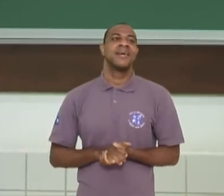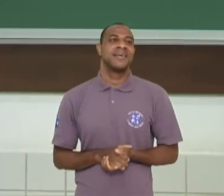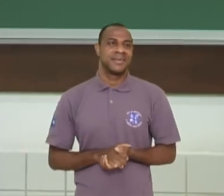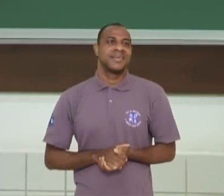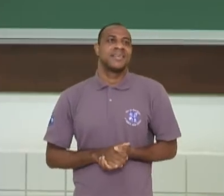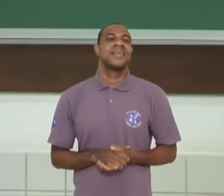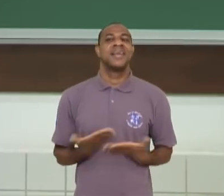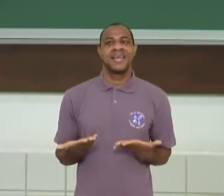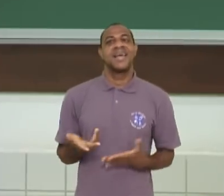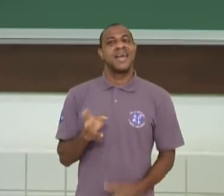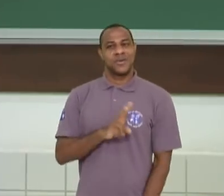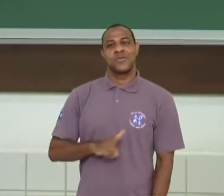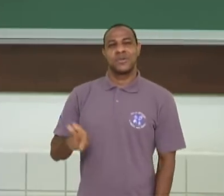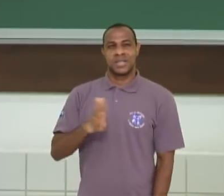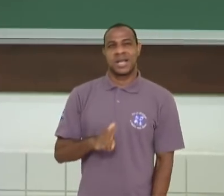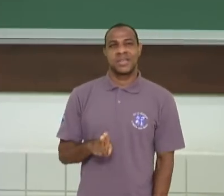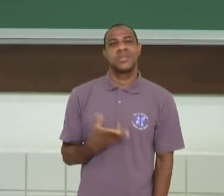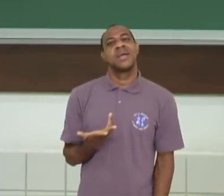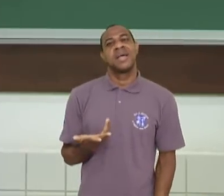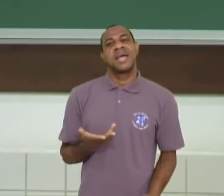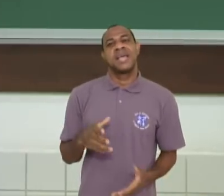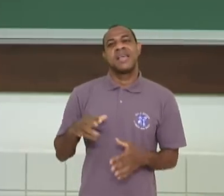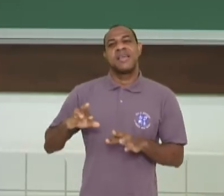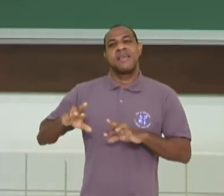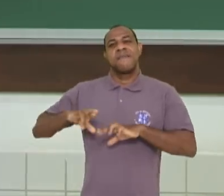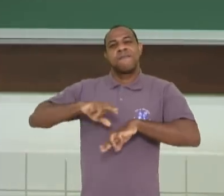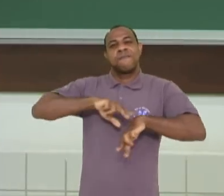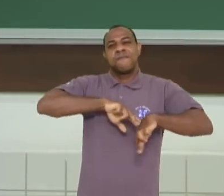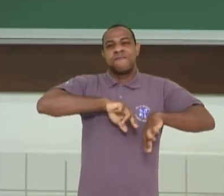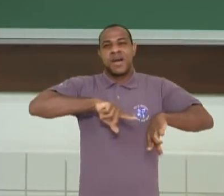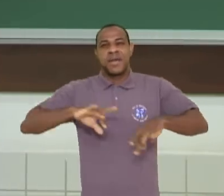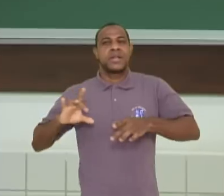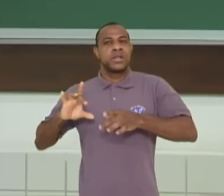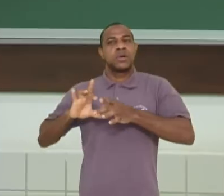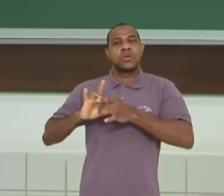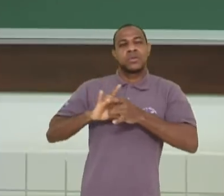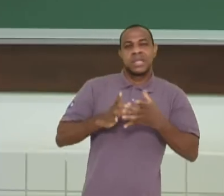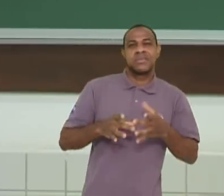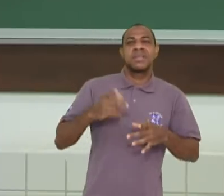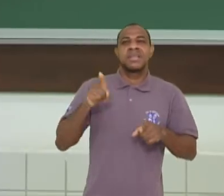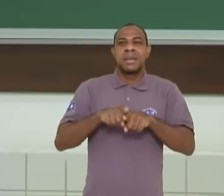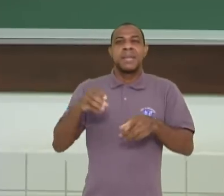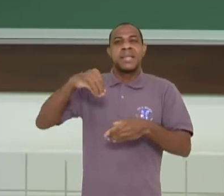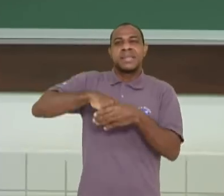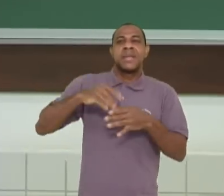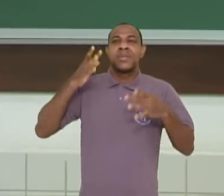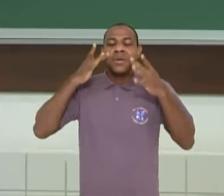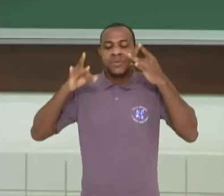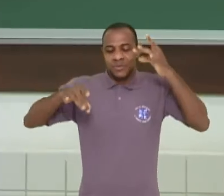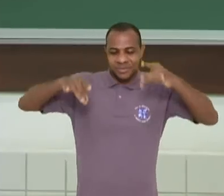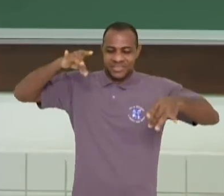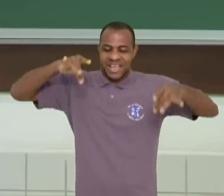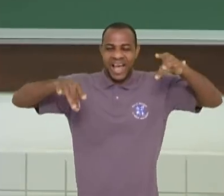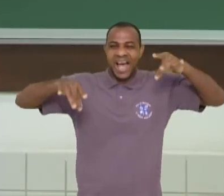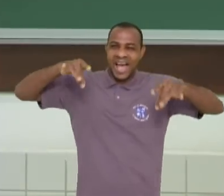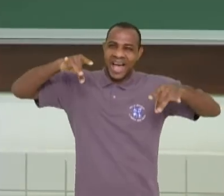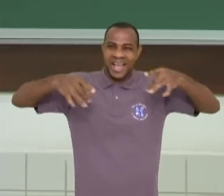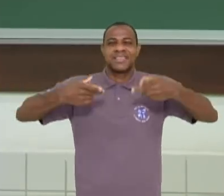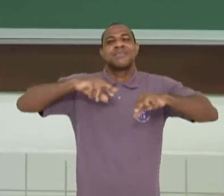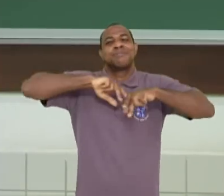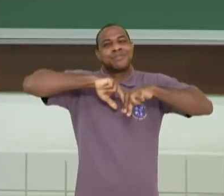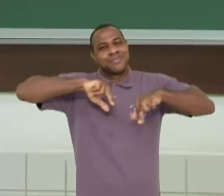muito utilizado em vários contextos, né? Principalmente no contexto teatral ali, né? Dos jogos teatrais, dos jogos